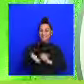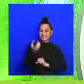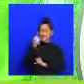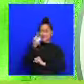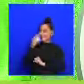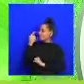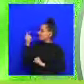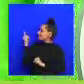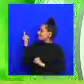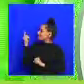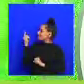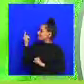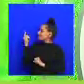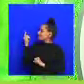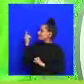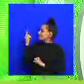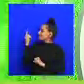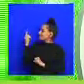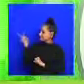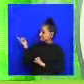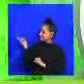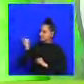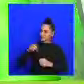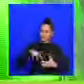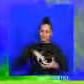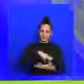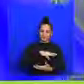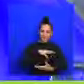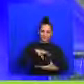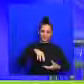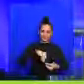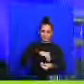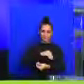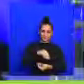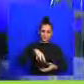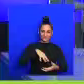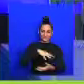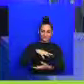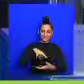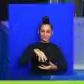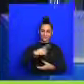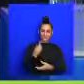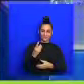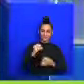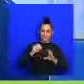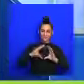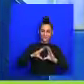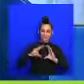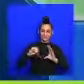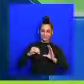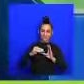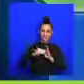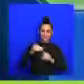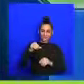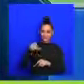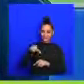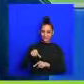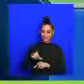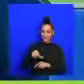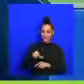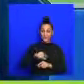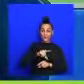Bolas posicionadas. Valendo. Globo carregado embaralhando 10 bolas numeradas de 0 a